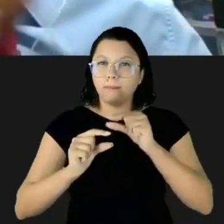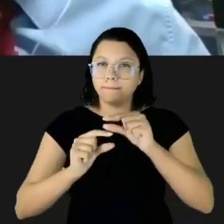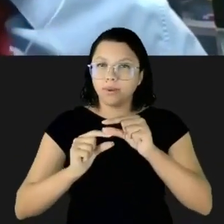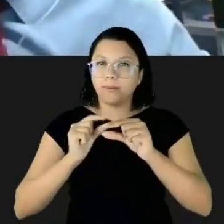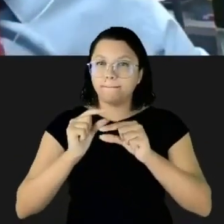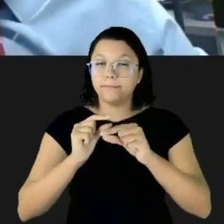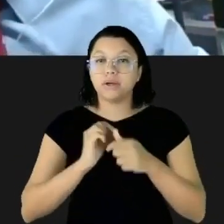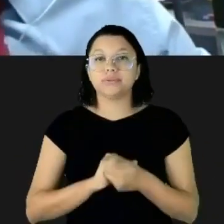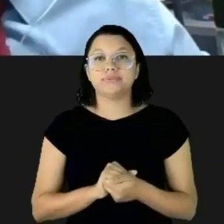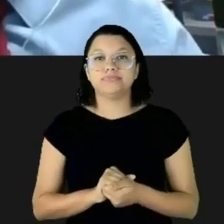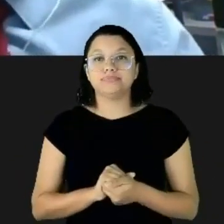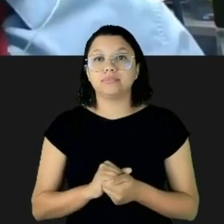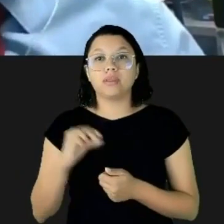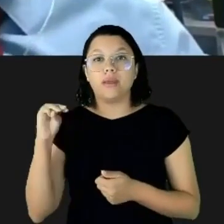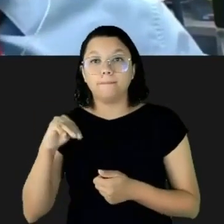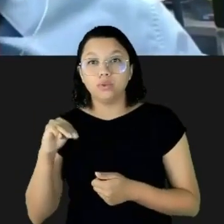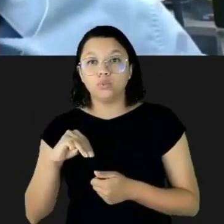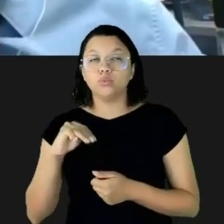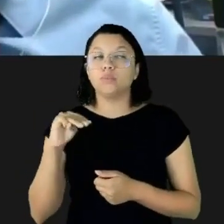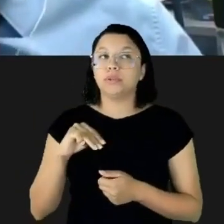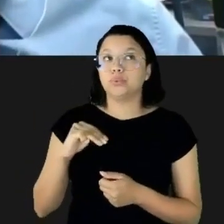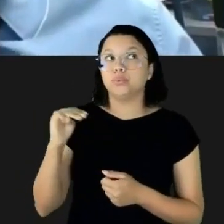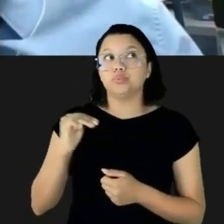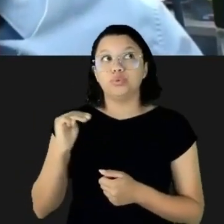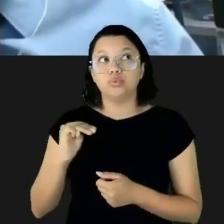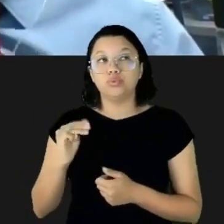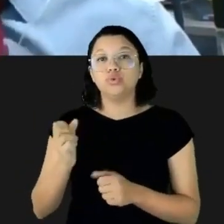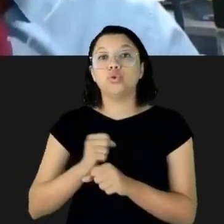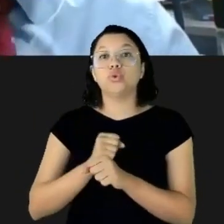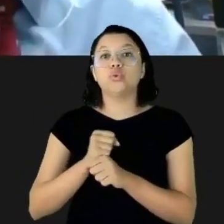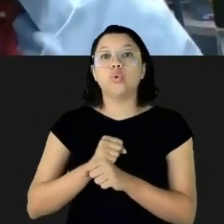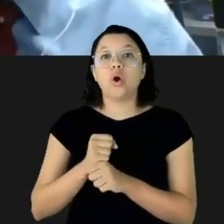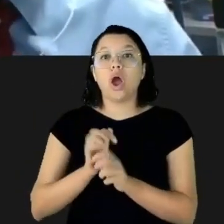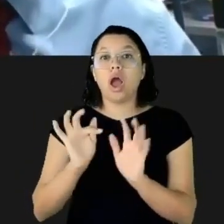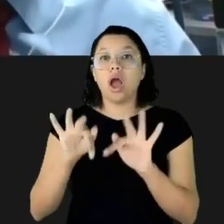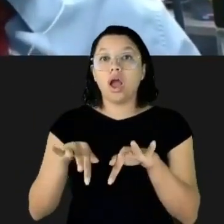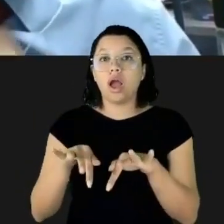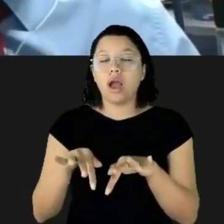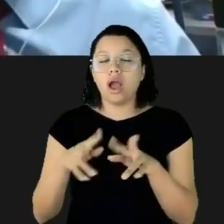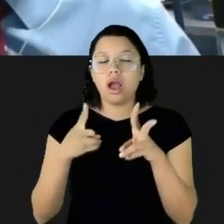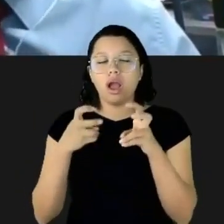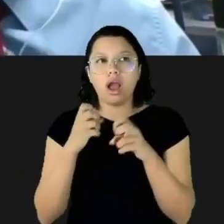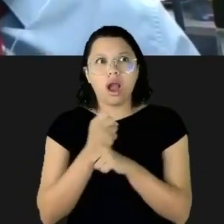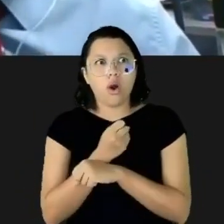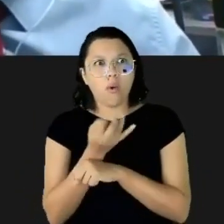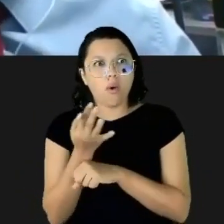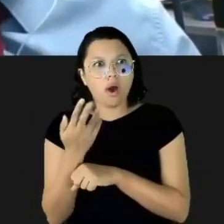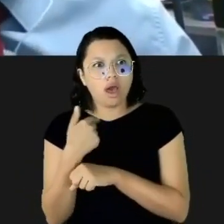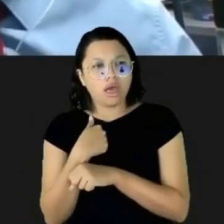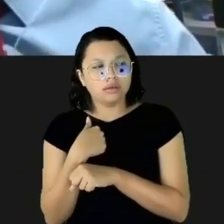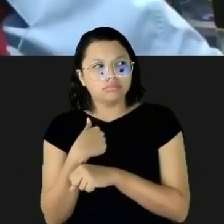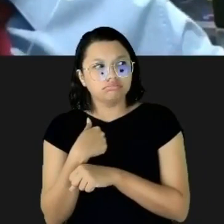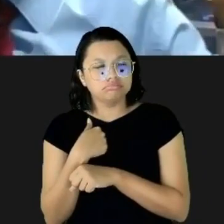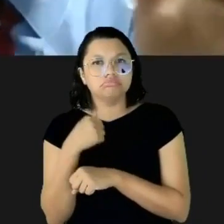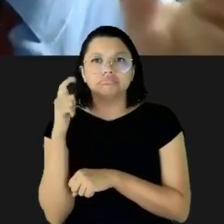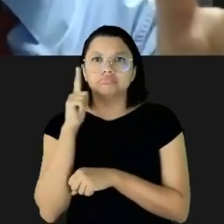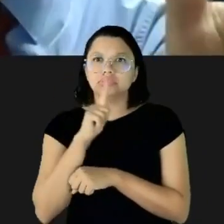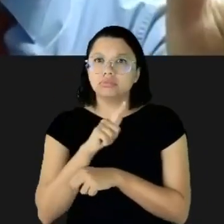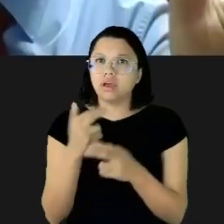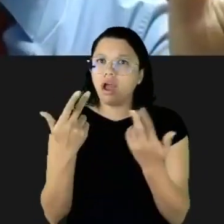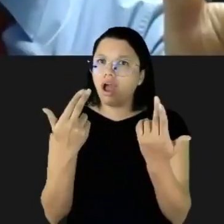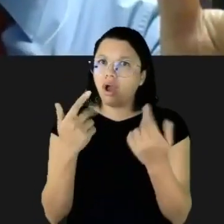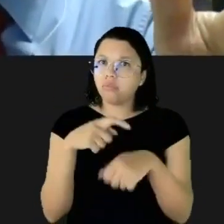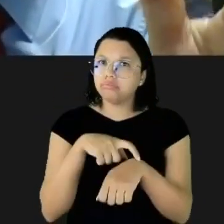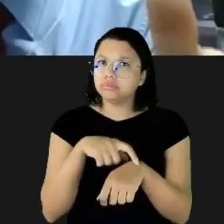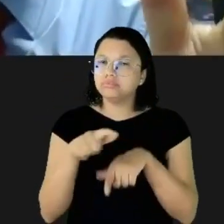ganha minutos aqui e ao final de um ano você percebe o quanto que você conseguiu no mesmo